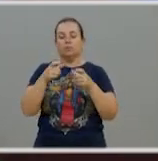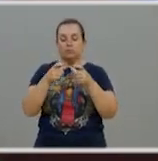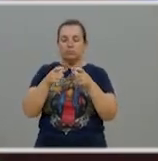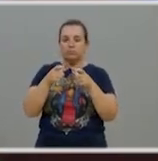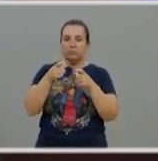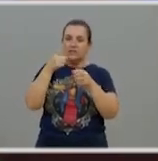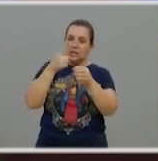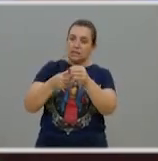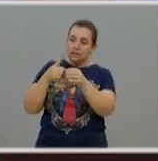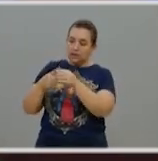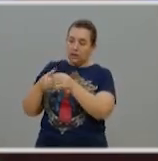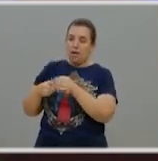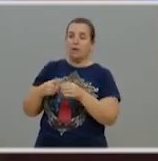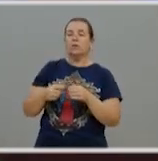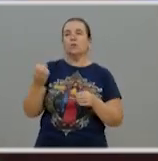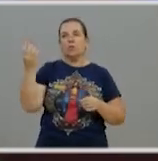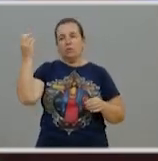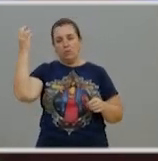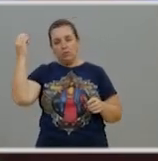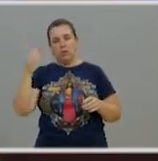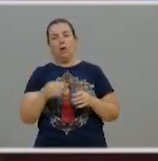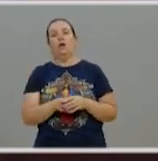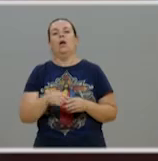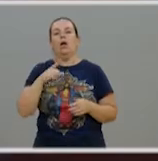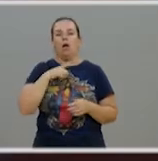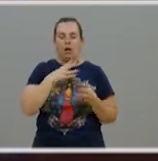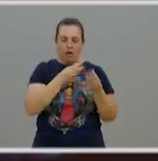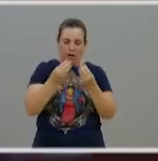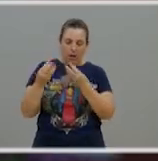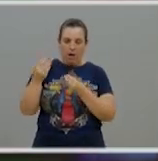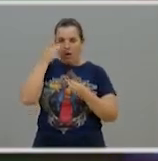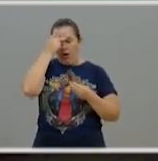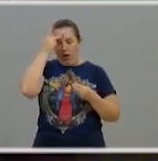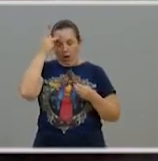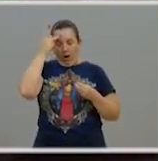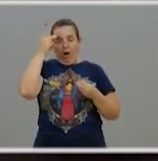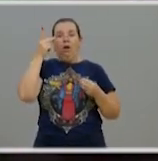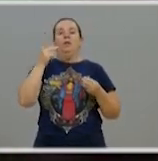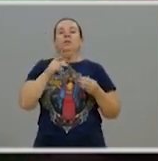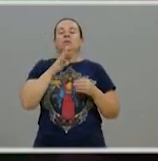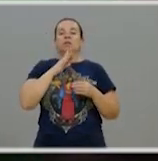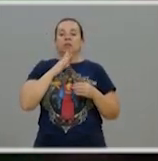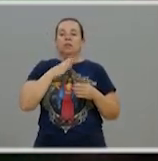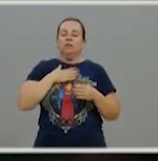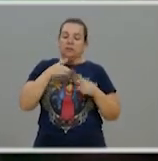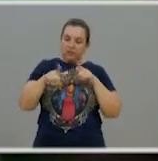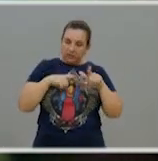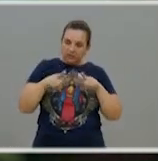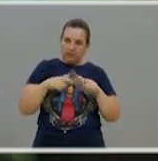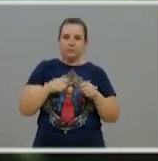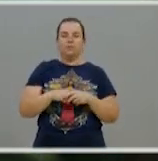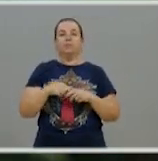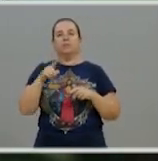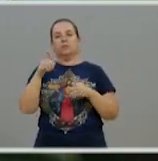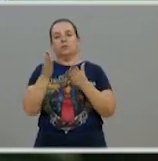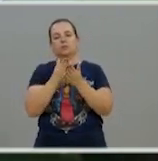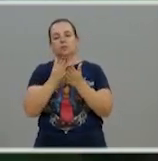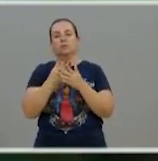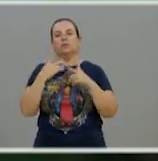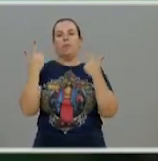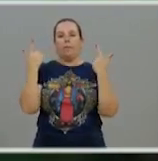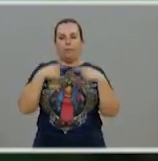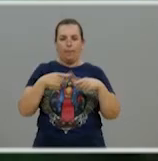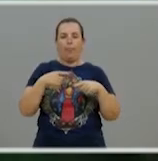passo, dá uma olhada no site, tem novas cidades, feito pregação e oração, batalha espiritual entre anjos